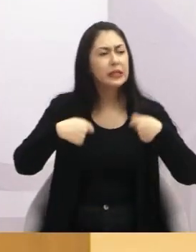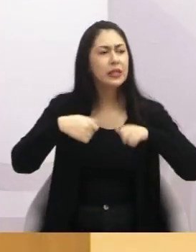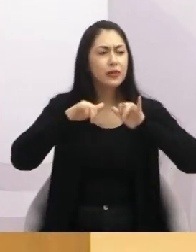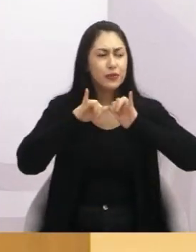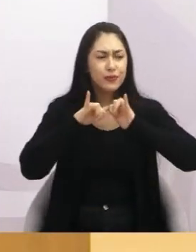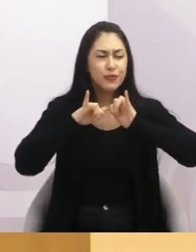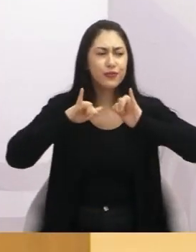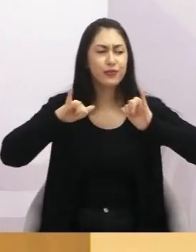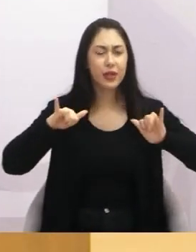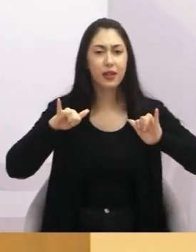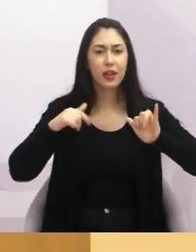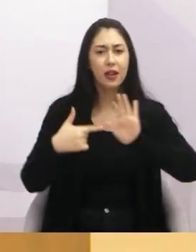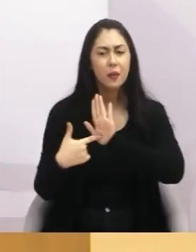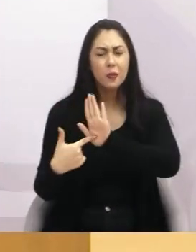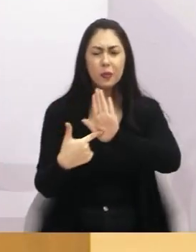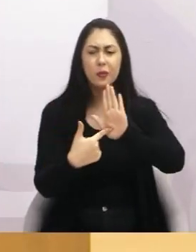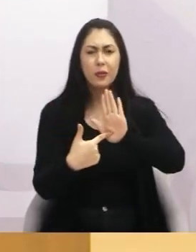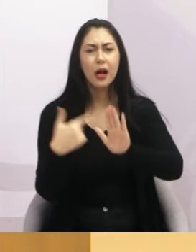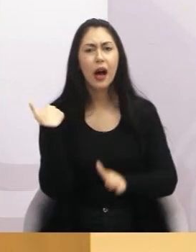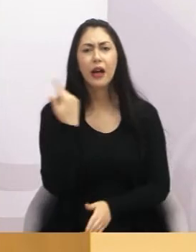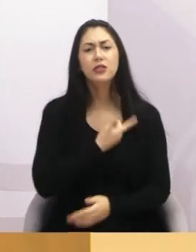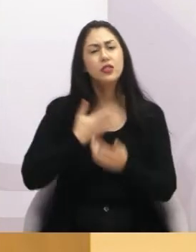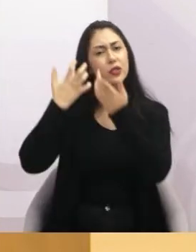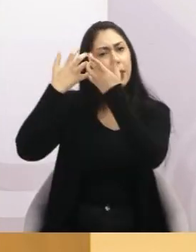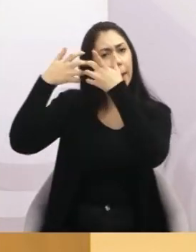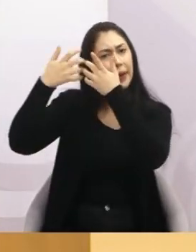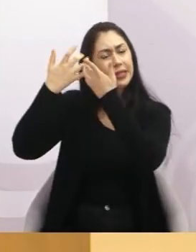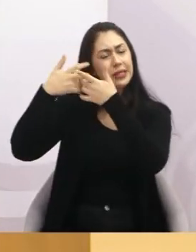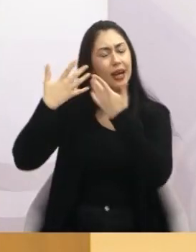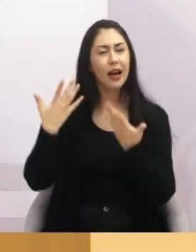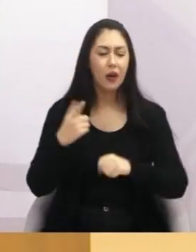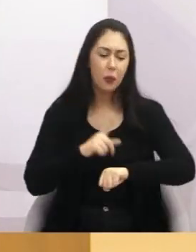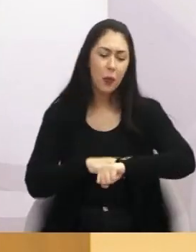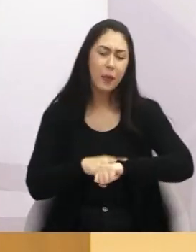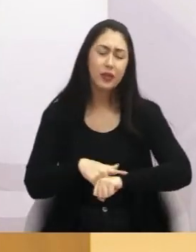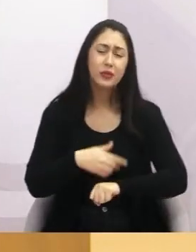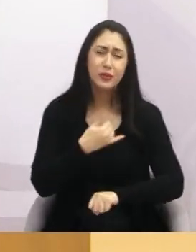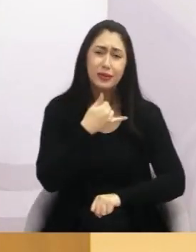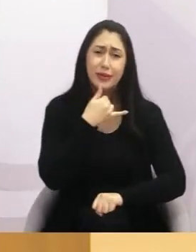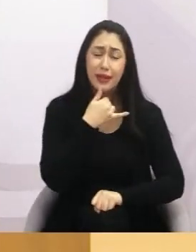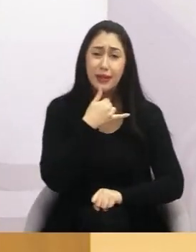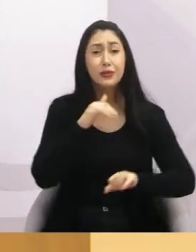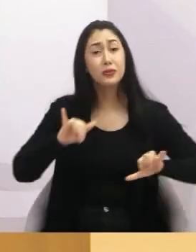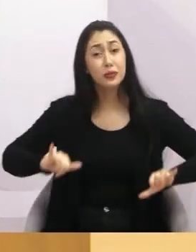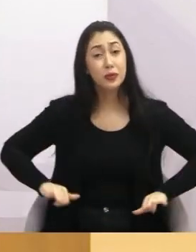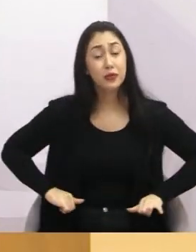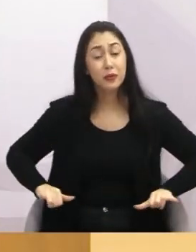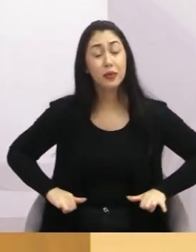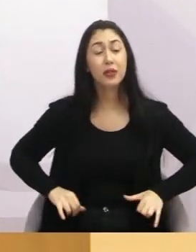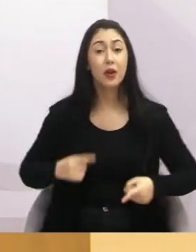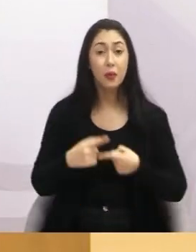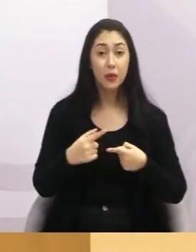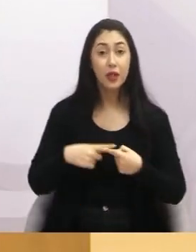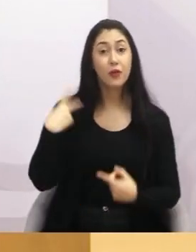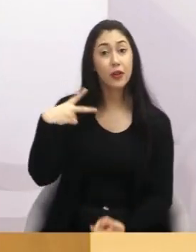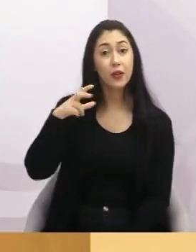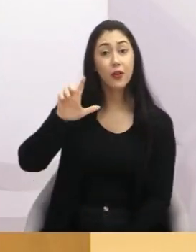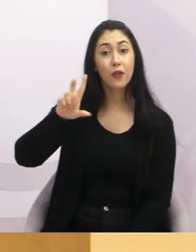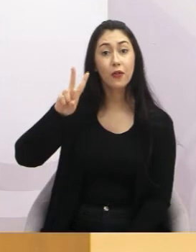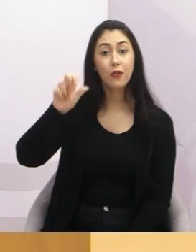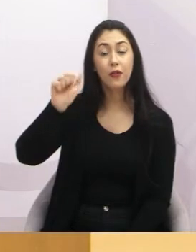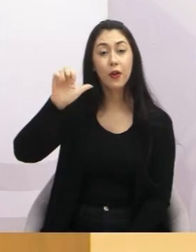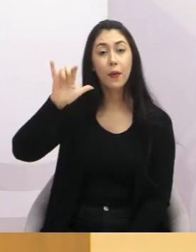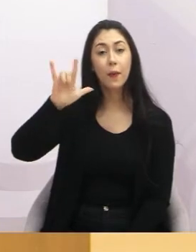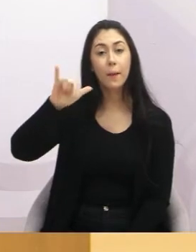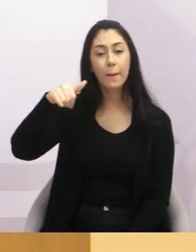de vir e fazer essa reflexão, nesse momento triste para nós, doído, porque o Valmir é um companheiro